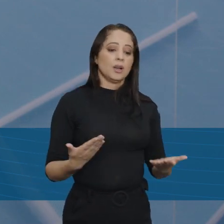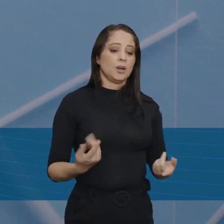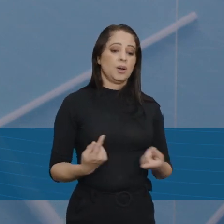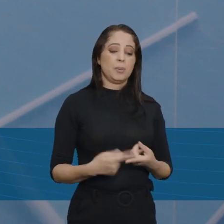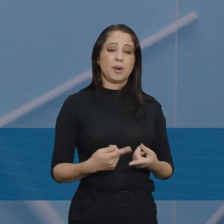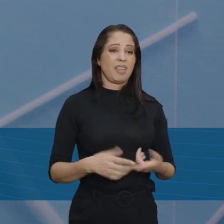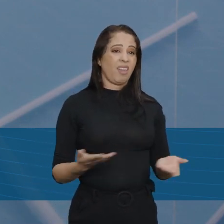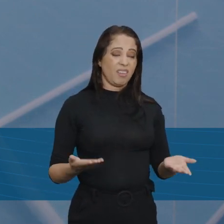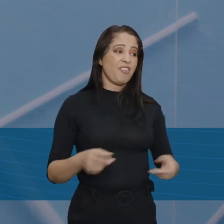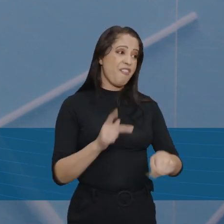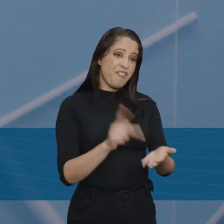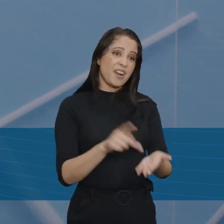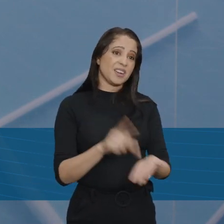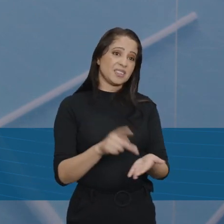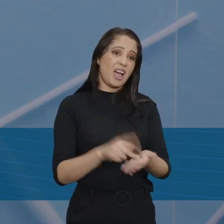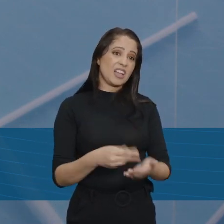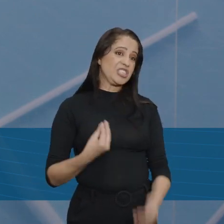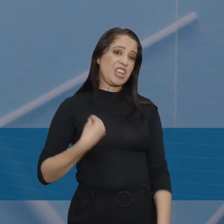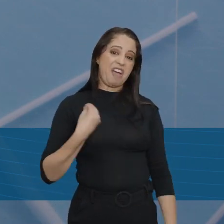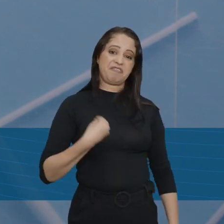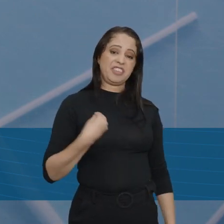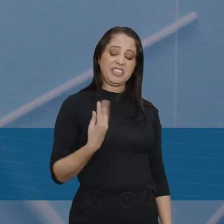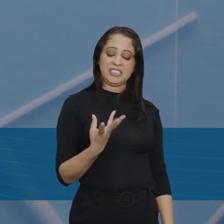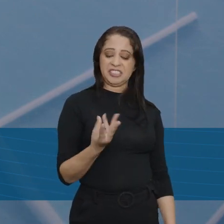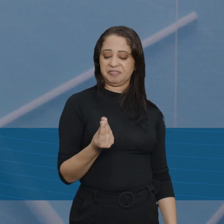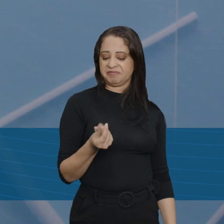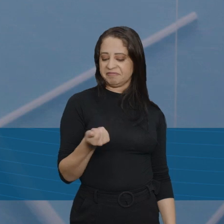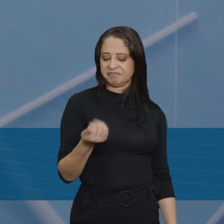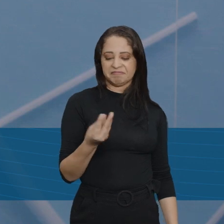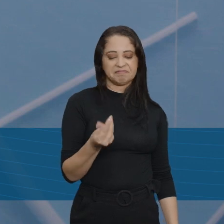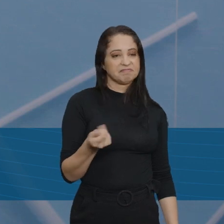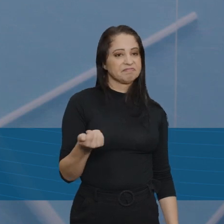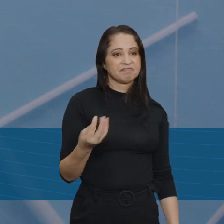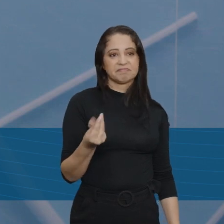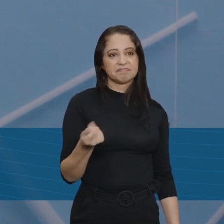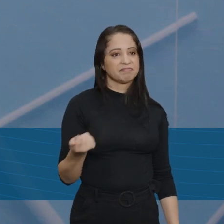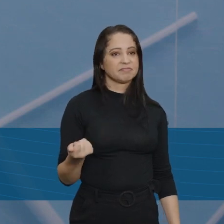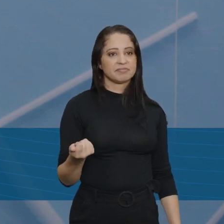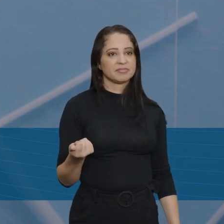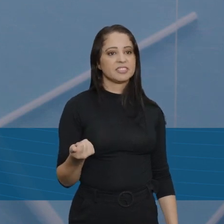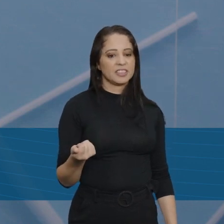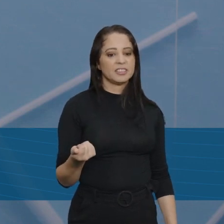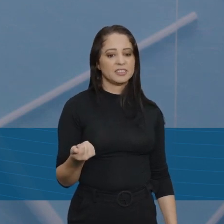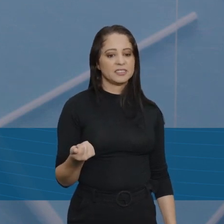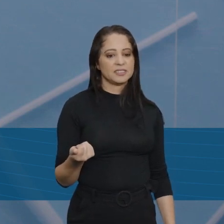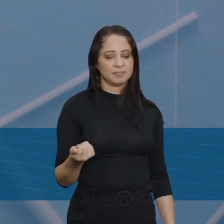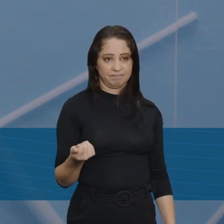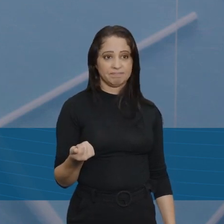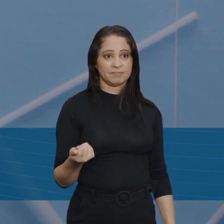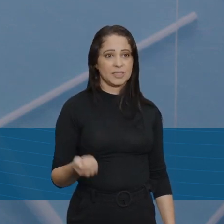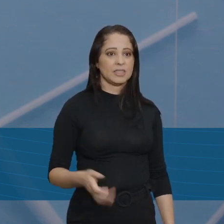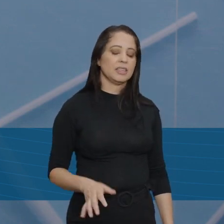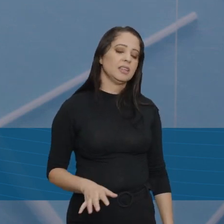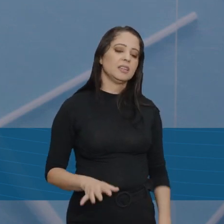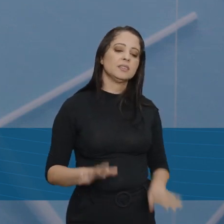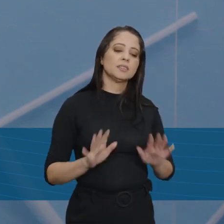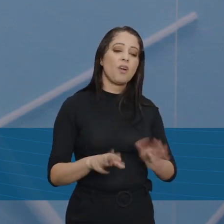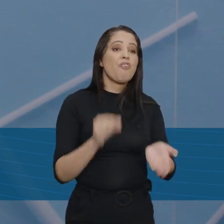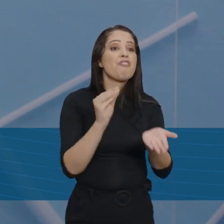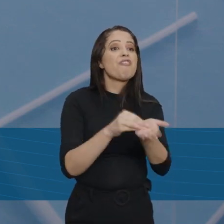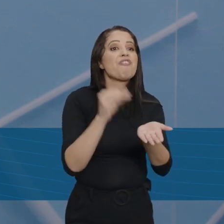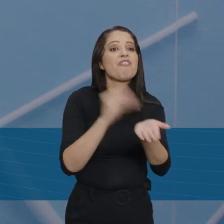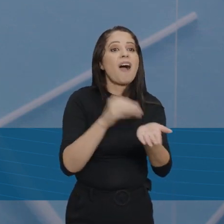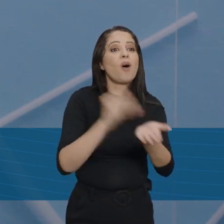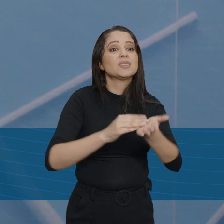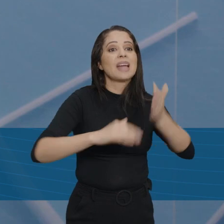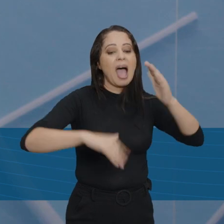vida muito teórica. Né? Por isso que eu sei exatamente como eu reagiria a tal situação, né? E que não é verdade, né?